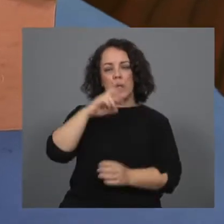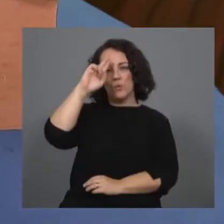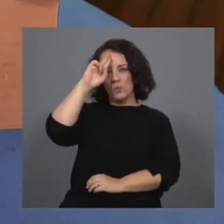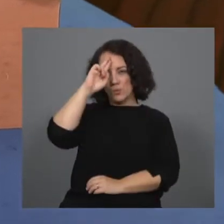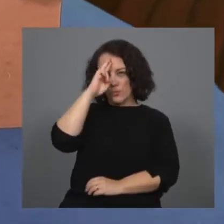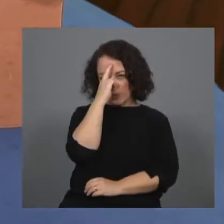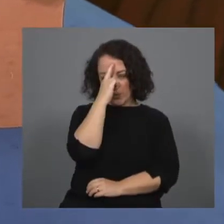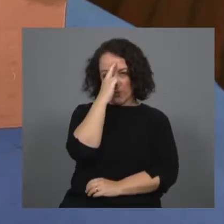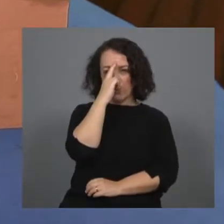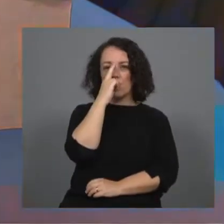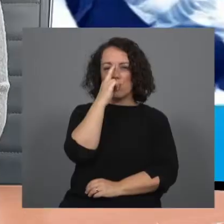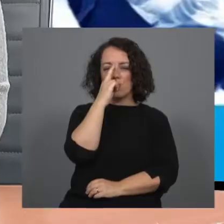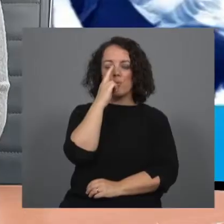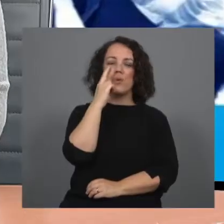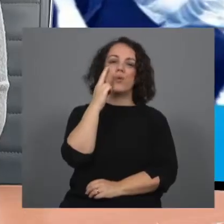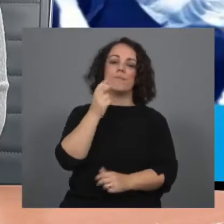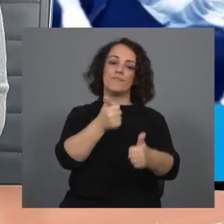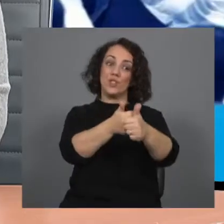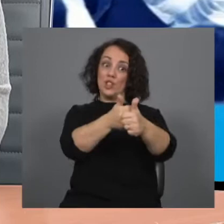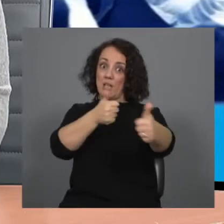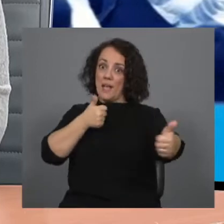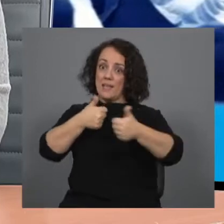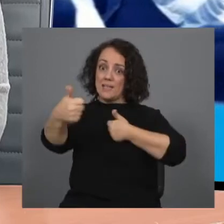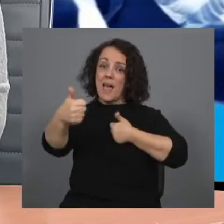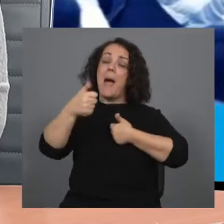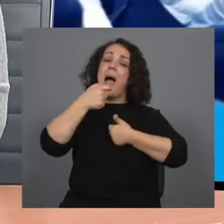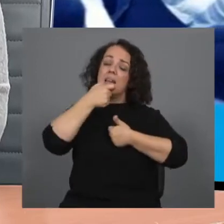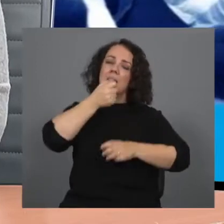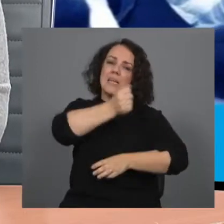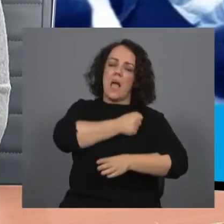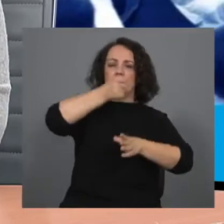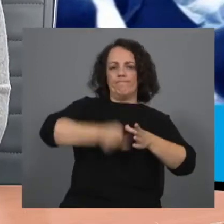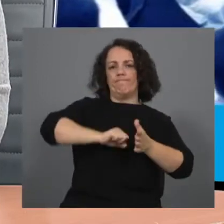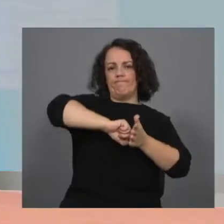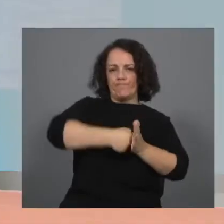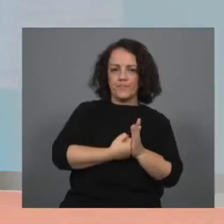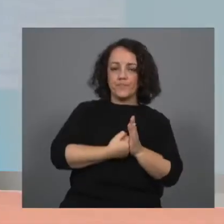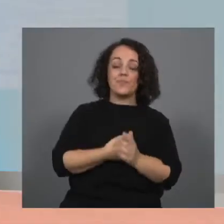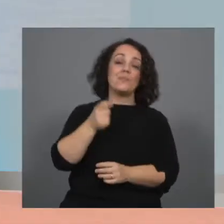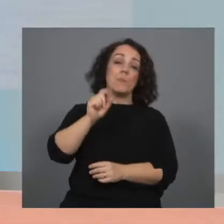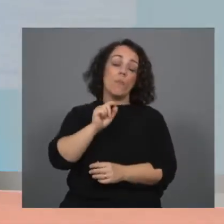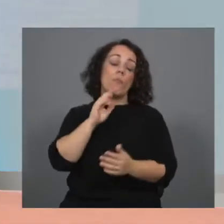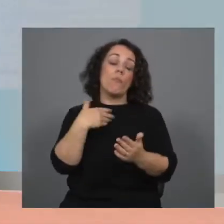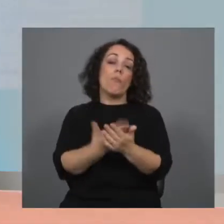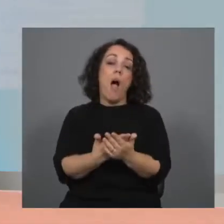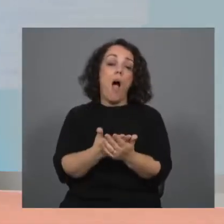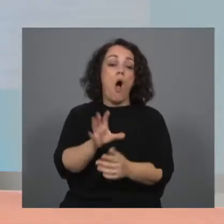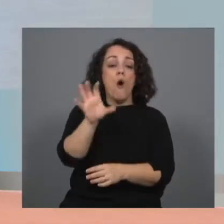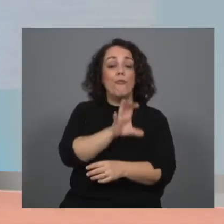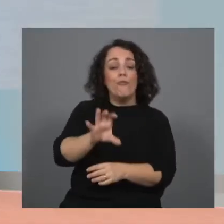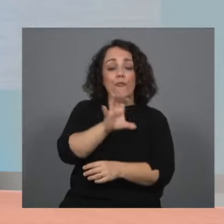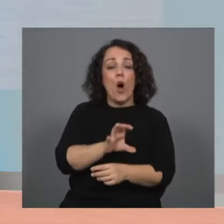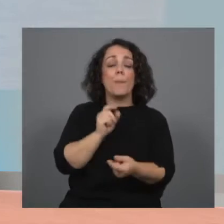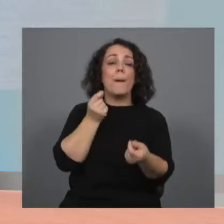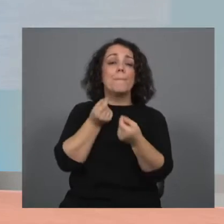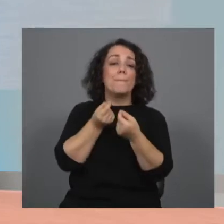de mantermos o distanciamento, havendo confinamento. Tendo depois a criatividade para criar proximidade com as pessoas, como e